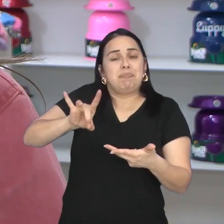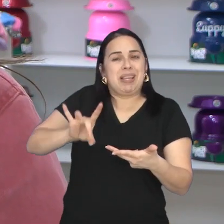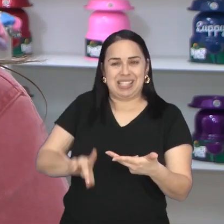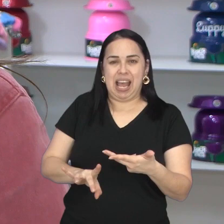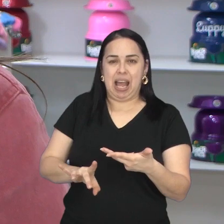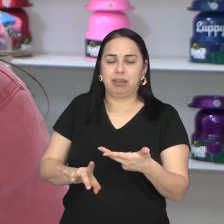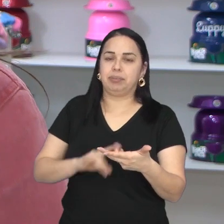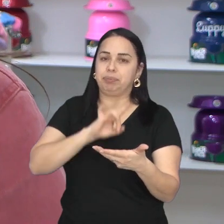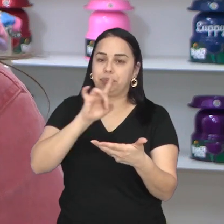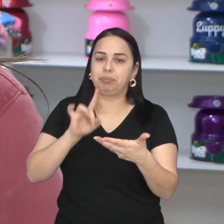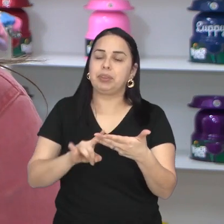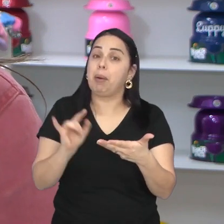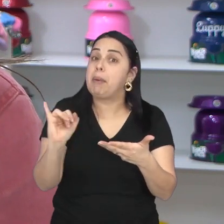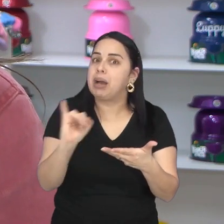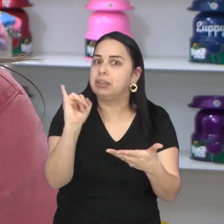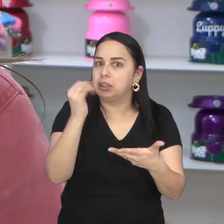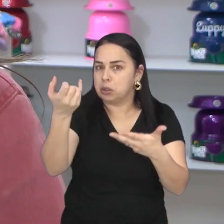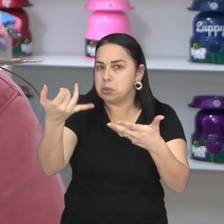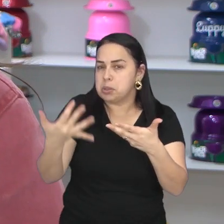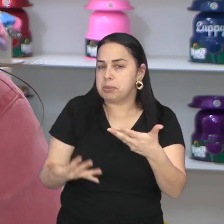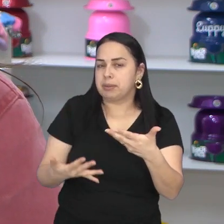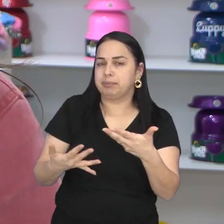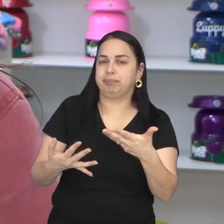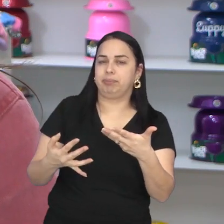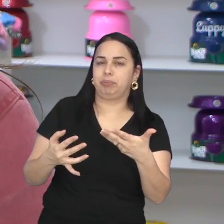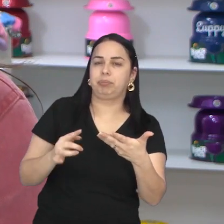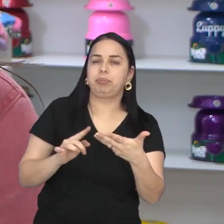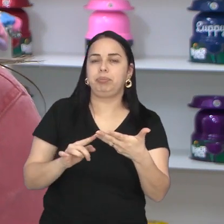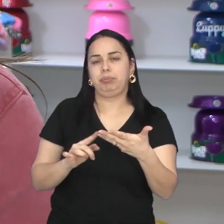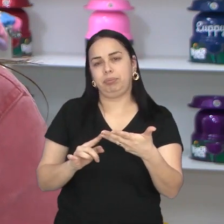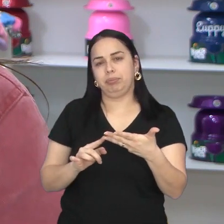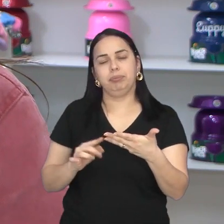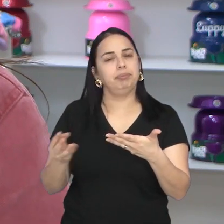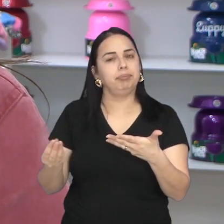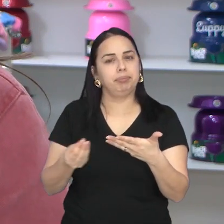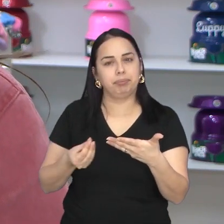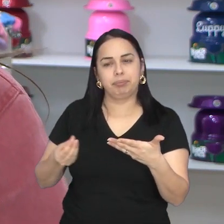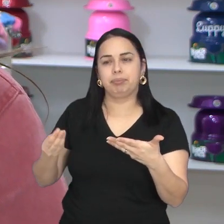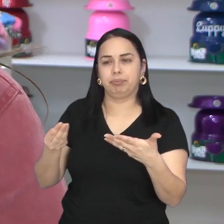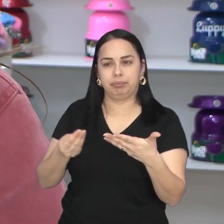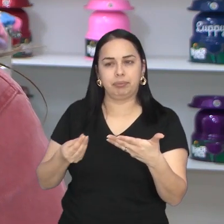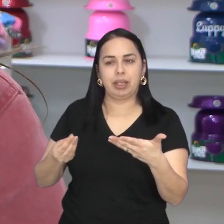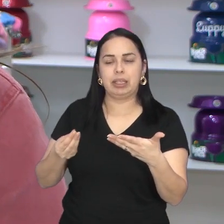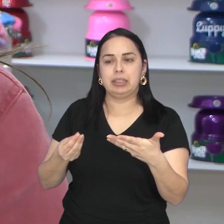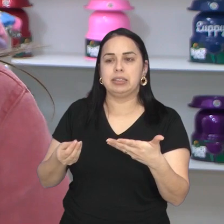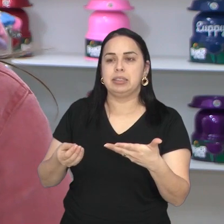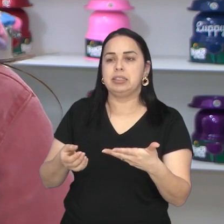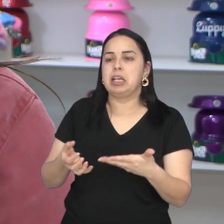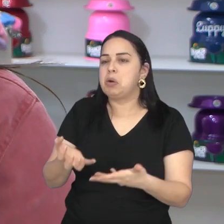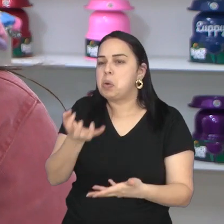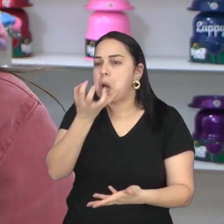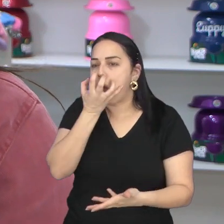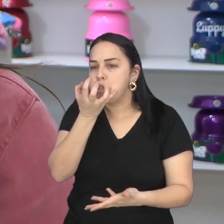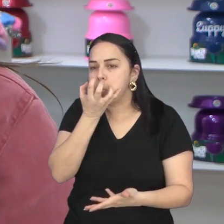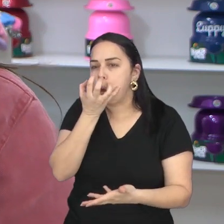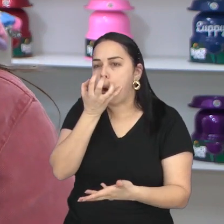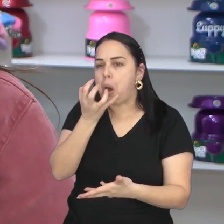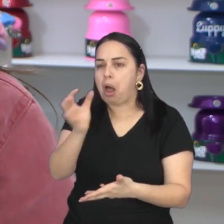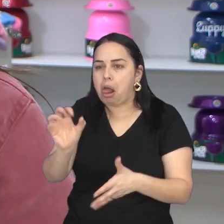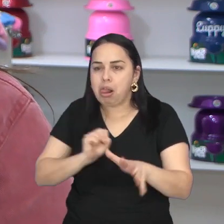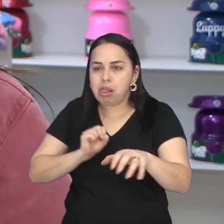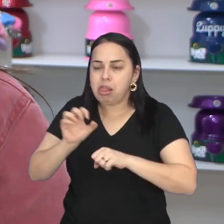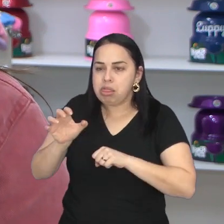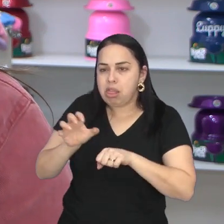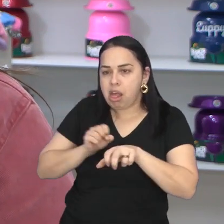especiais e também é uma coisa importante de falar é a questão da das doenças que